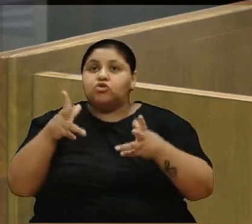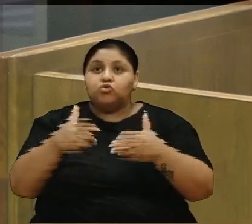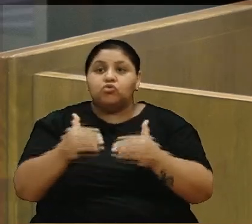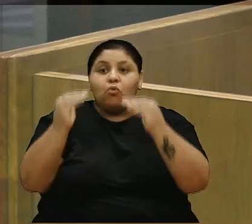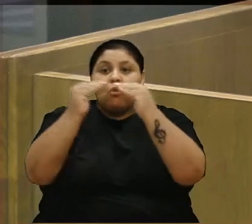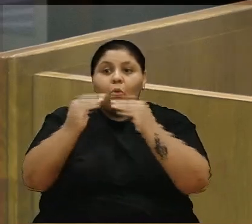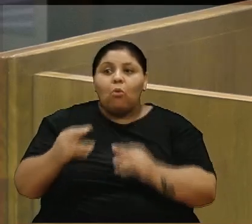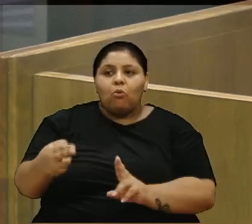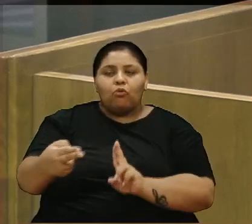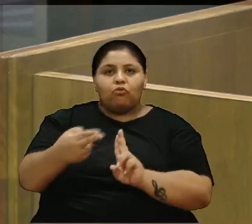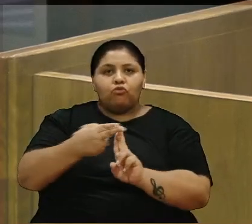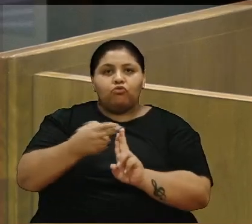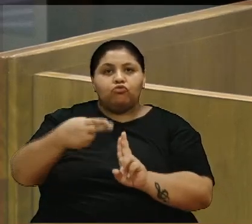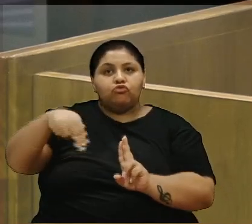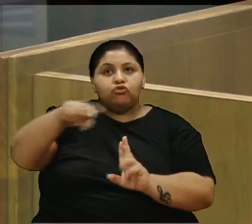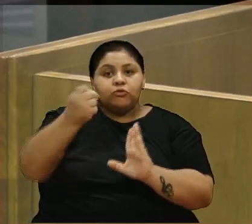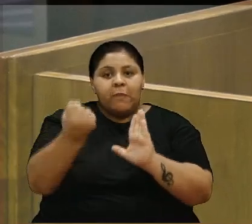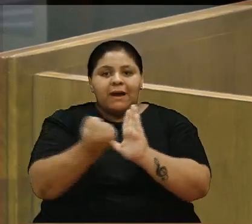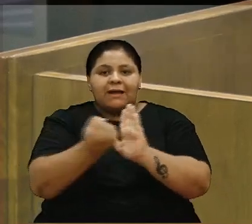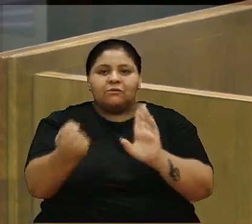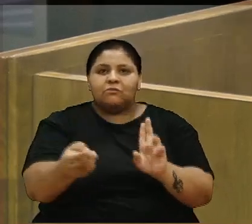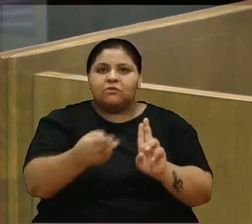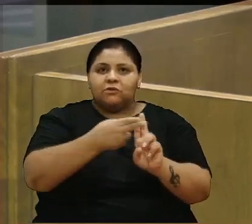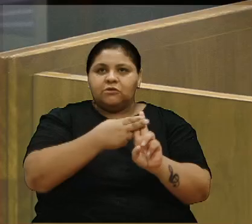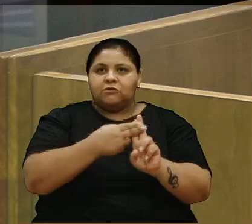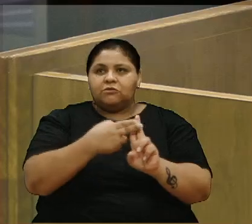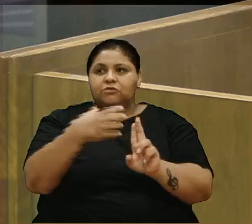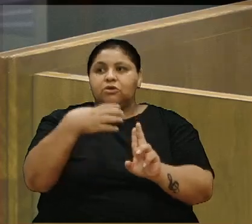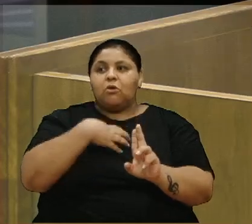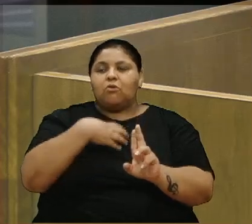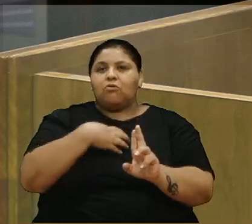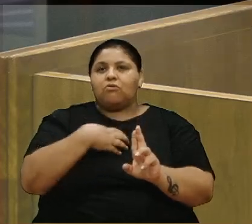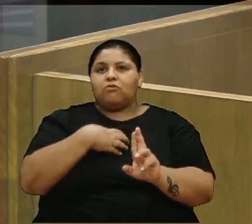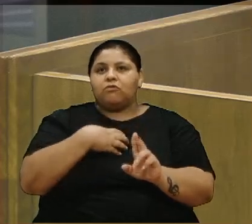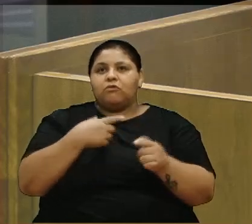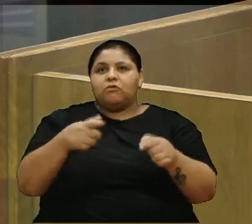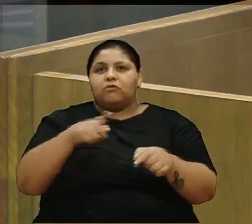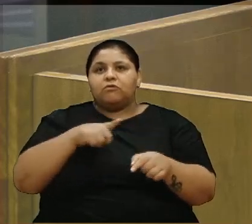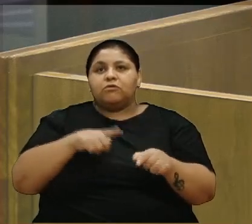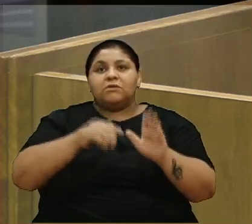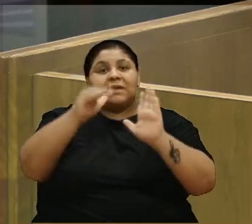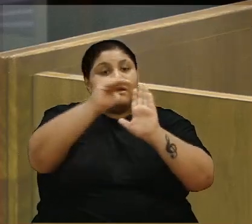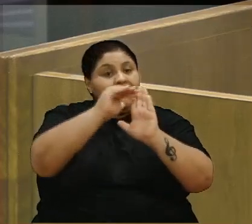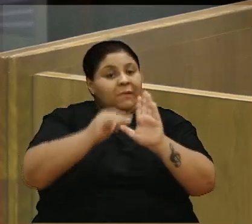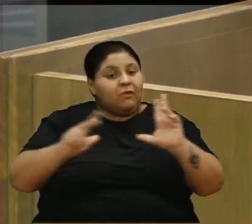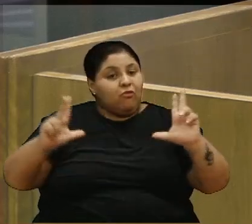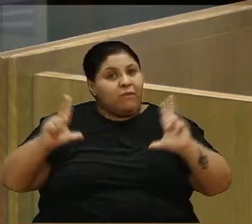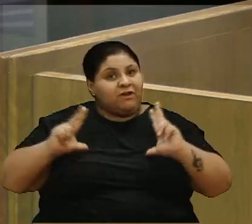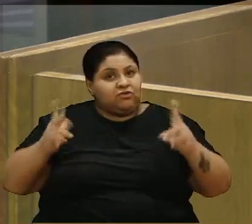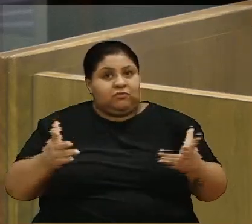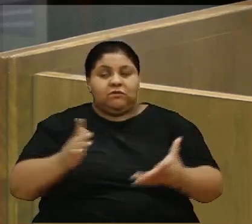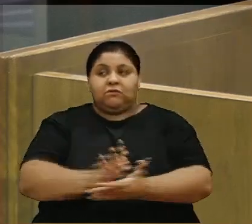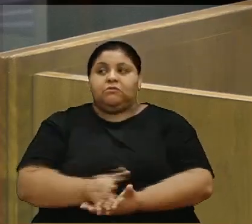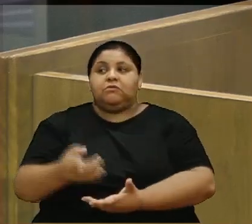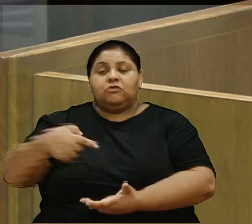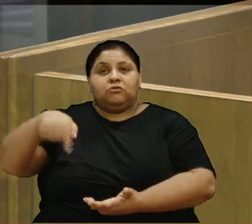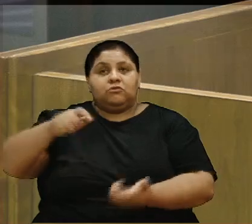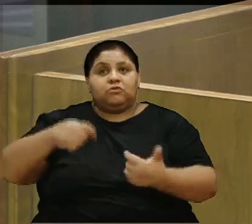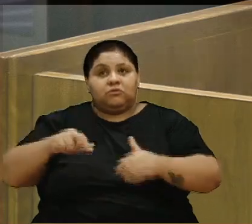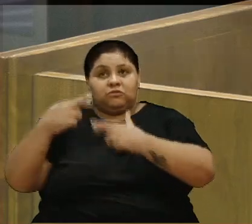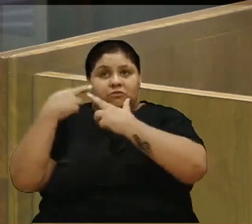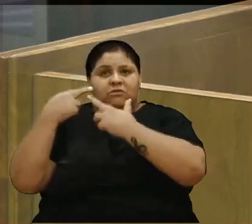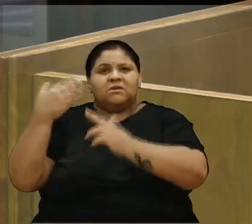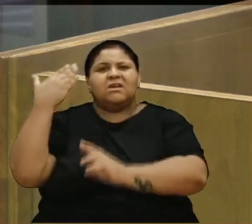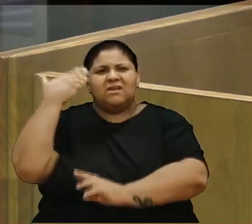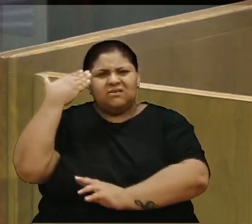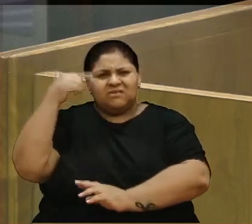o SUS. Então, todos nós somos afetados pelo SUS, de alguma forma, mesmo que tenha plano privado. Então, nós precisamos ter responsabilidade. Eu